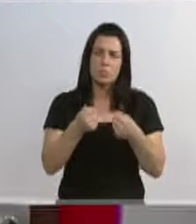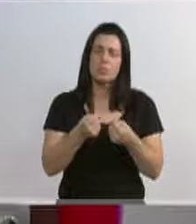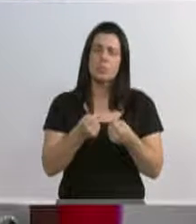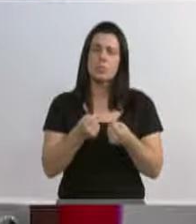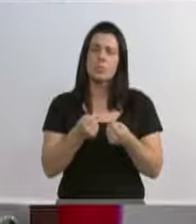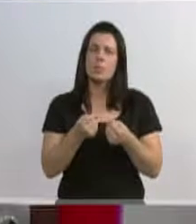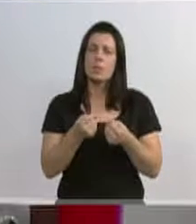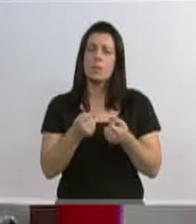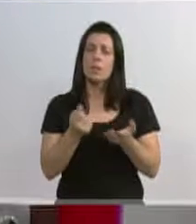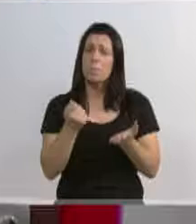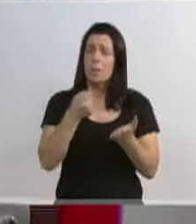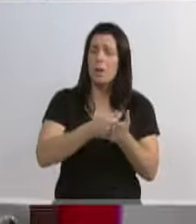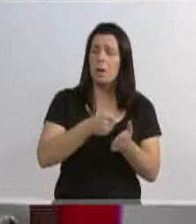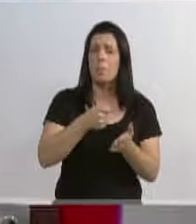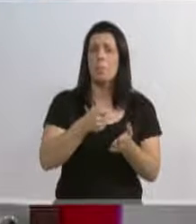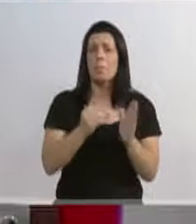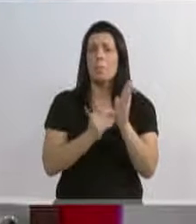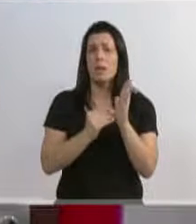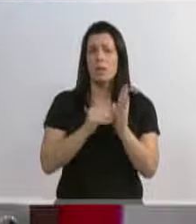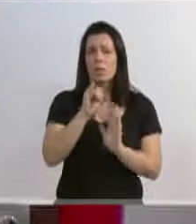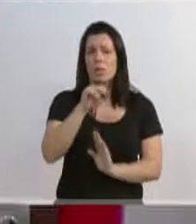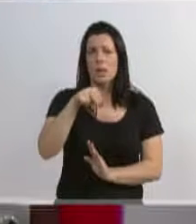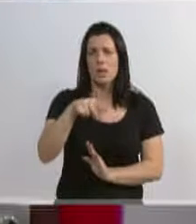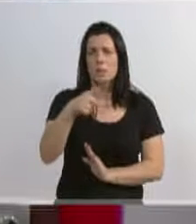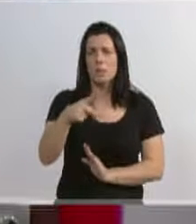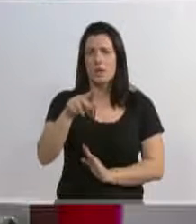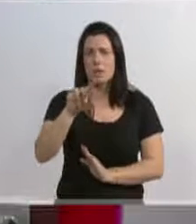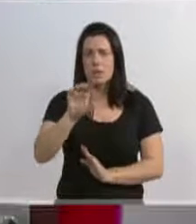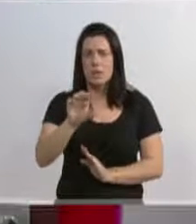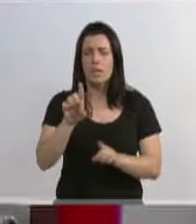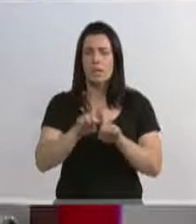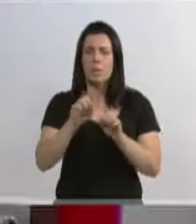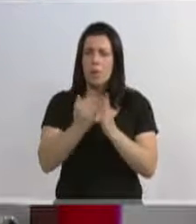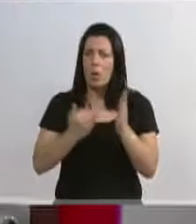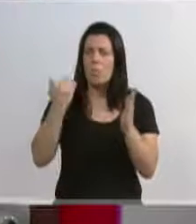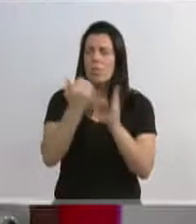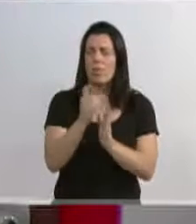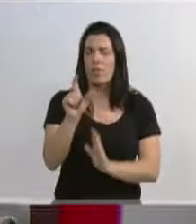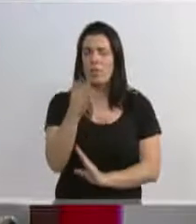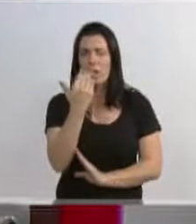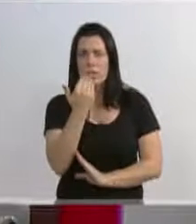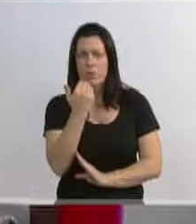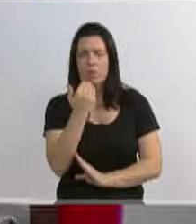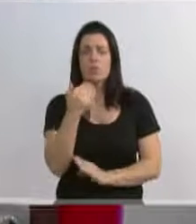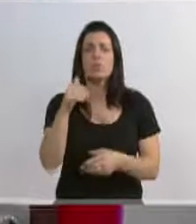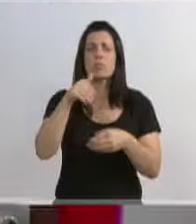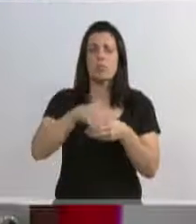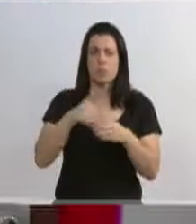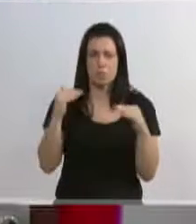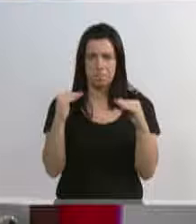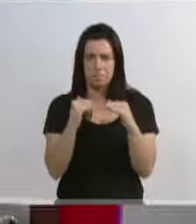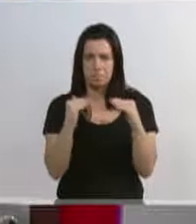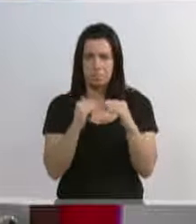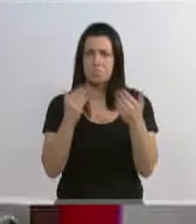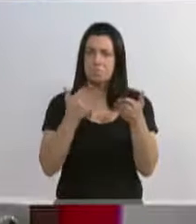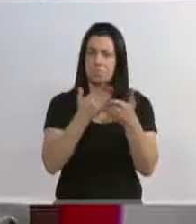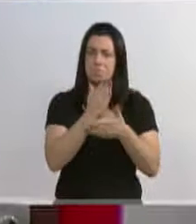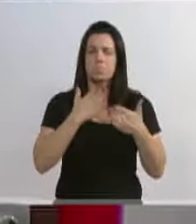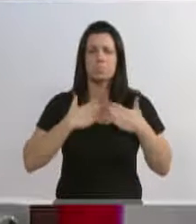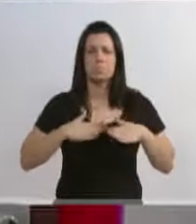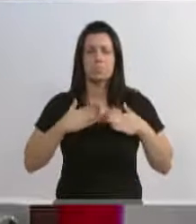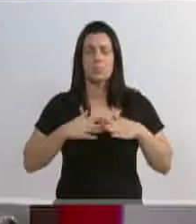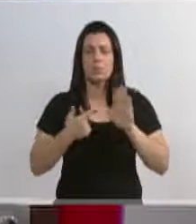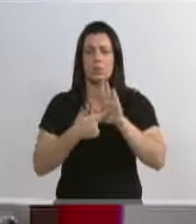o INPC e conseguir também aumentar o Vale Alimentação. Votamos de forma favorável, com tranquilidade,